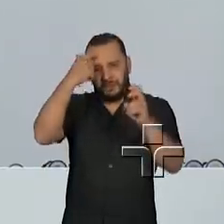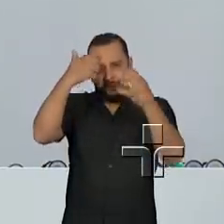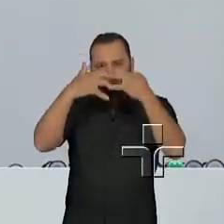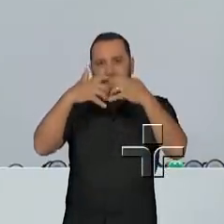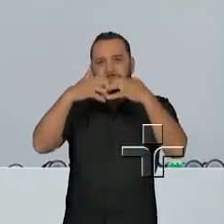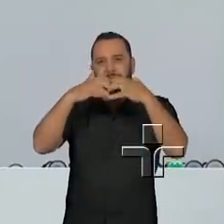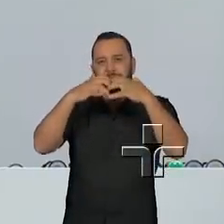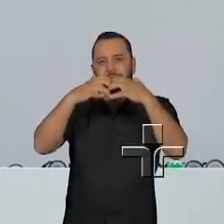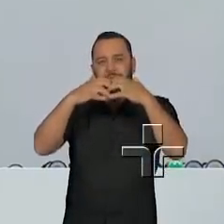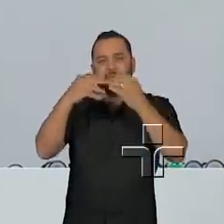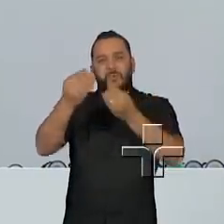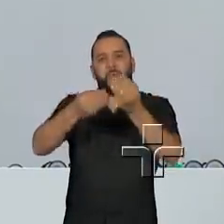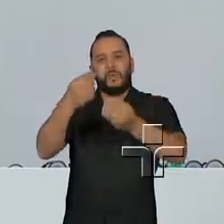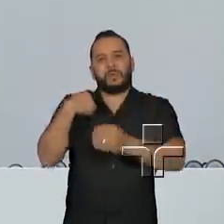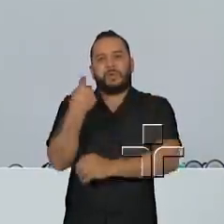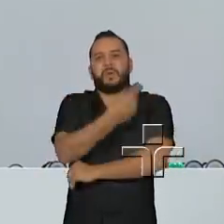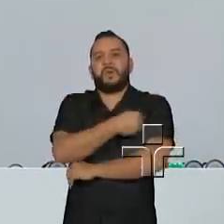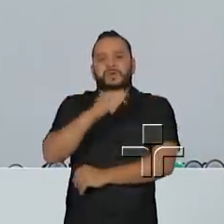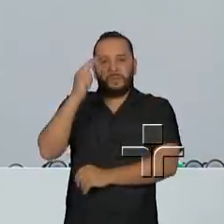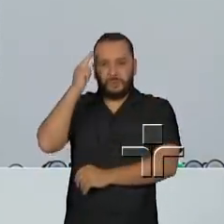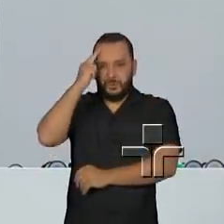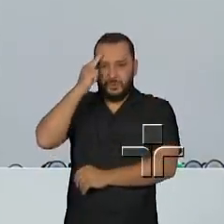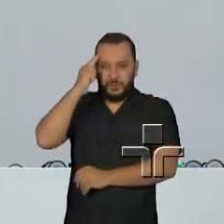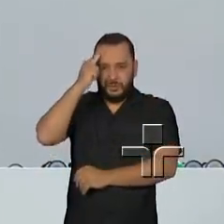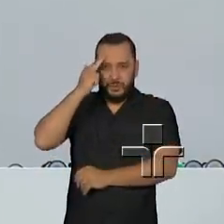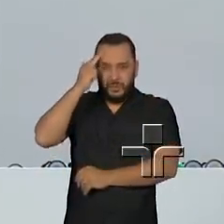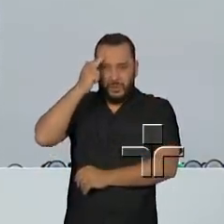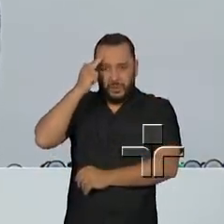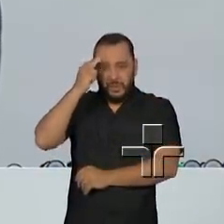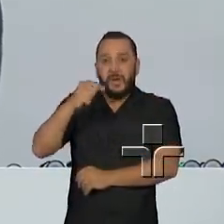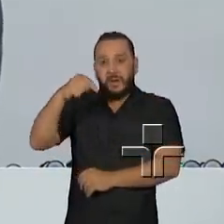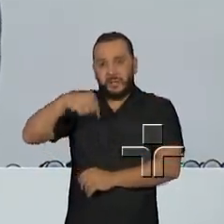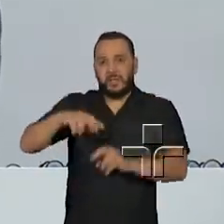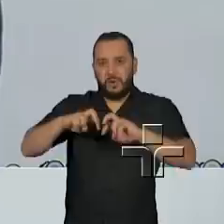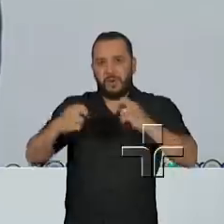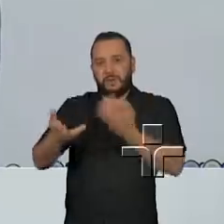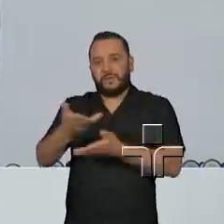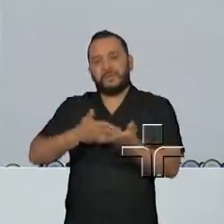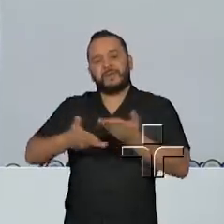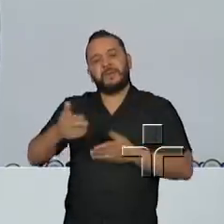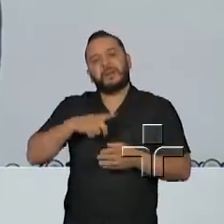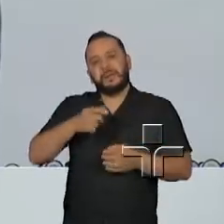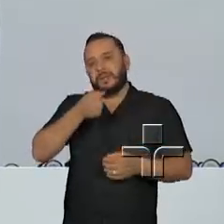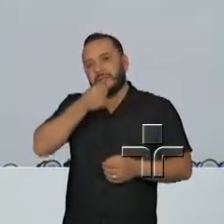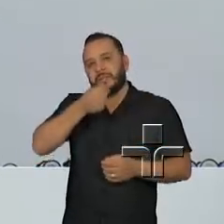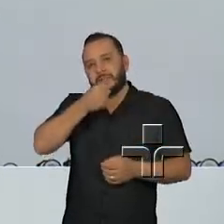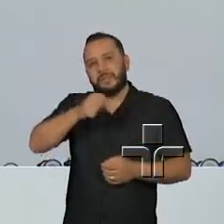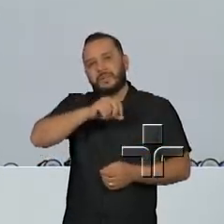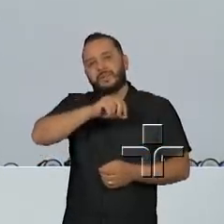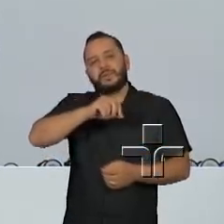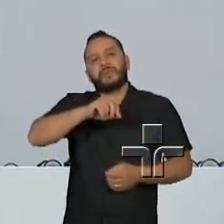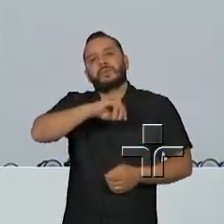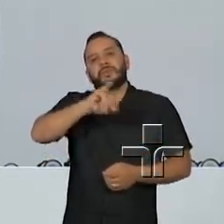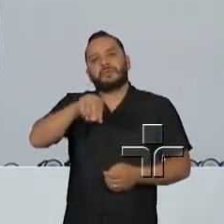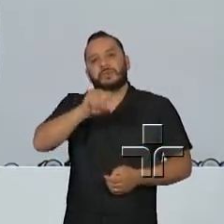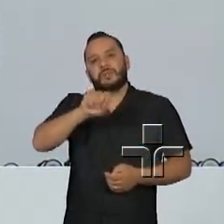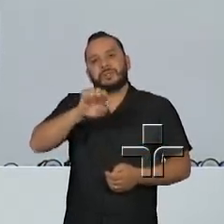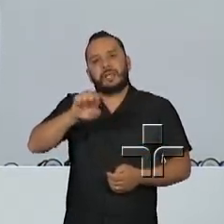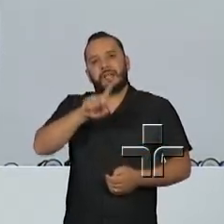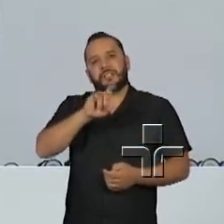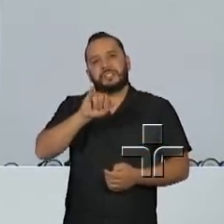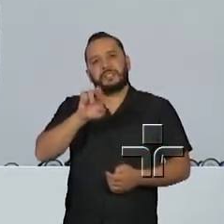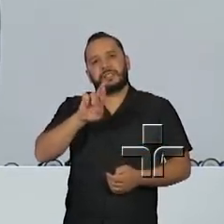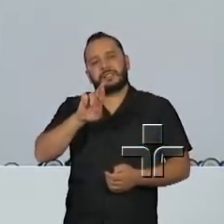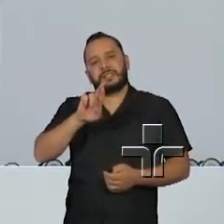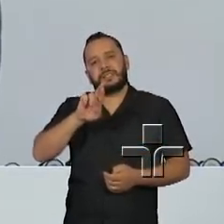gente sonha. Teve um episódio aqui no Roda Viva, a gente entrevistando o Zé Dirceu, e a Thaís Oyama fez uma pergunta incisiva